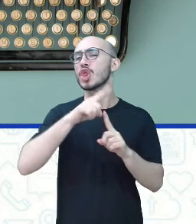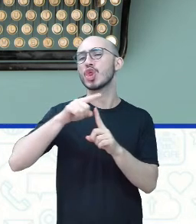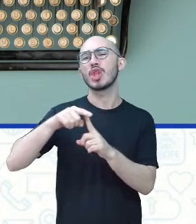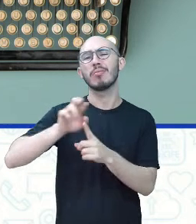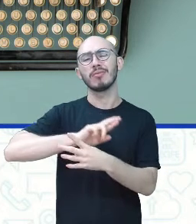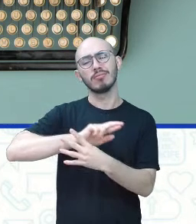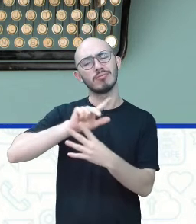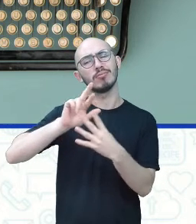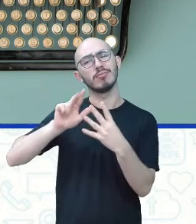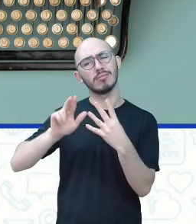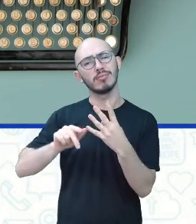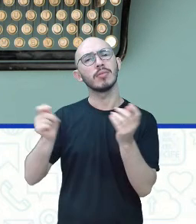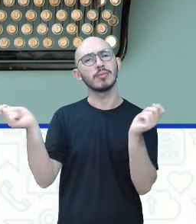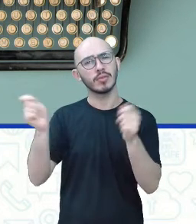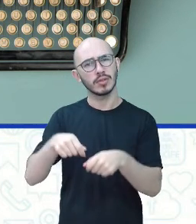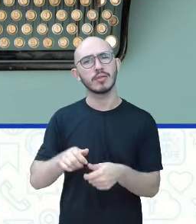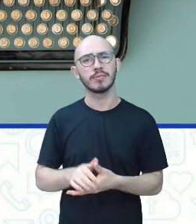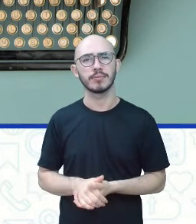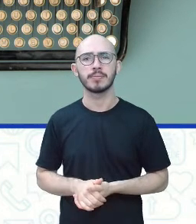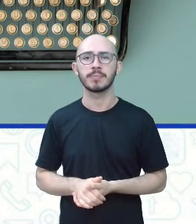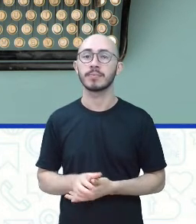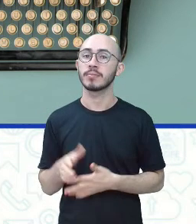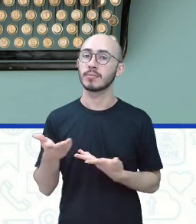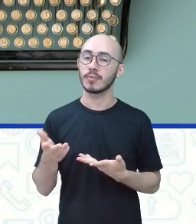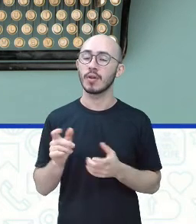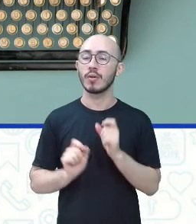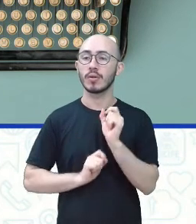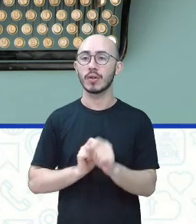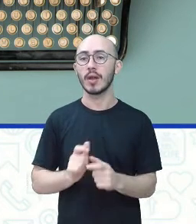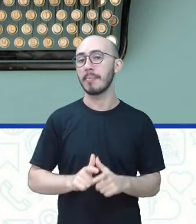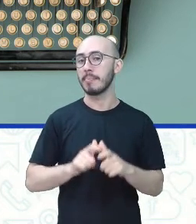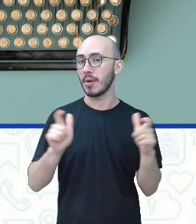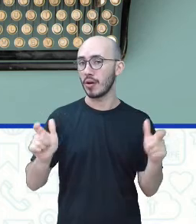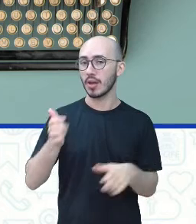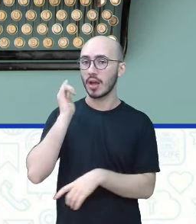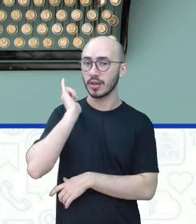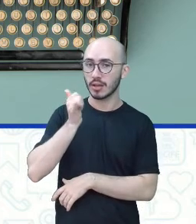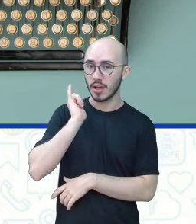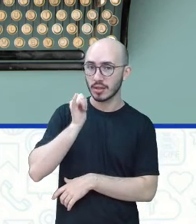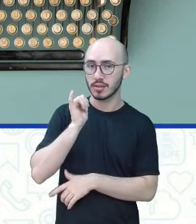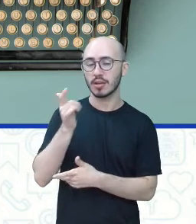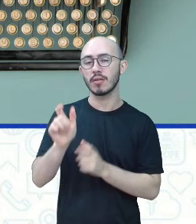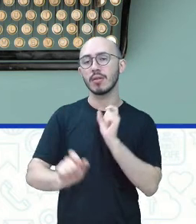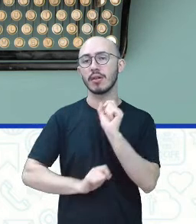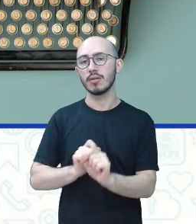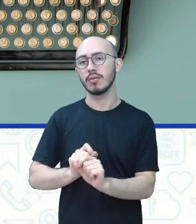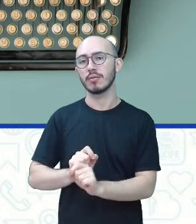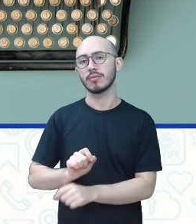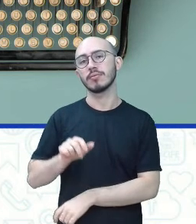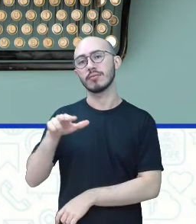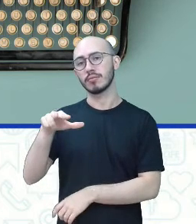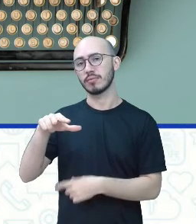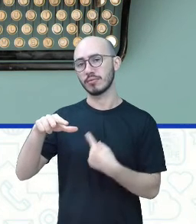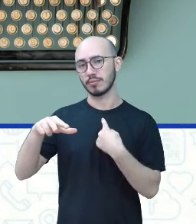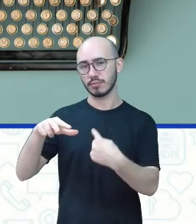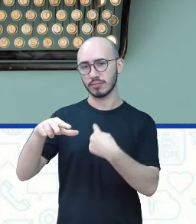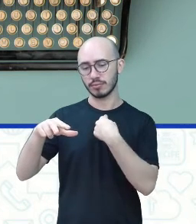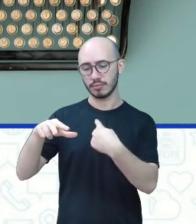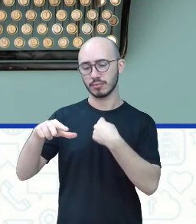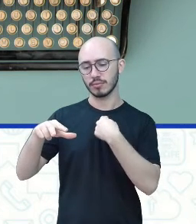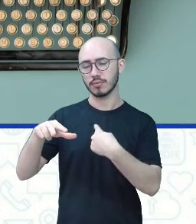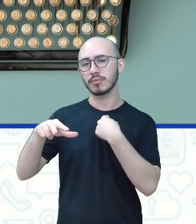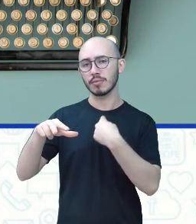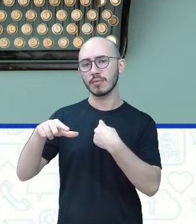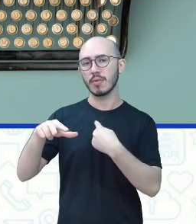formatos, né? E aí, normalmente, a narração é feita na primeira pessoa do singular e aborda